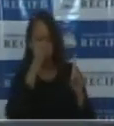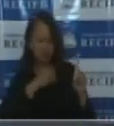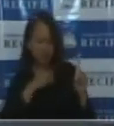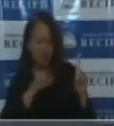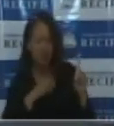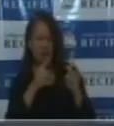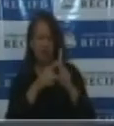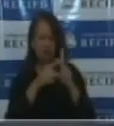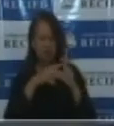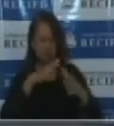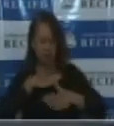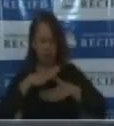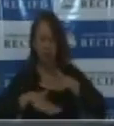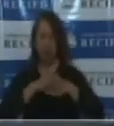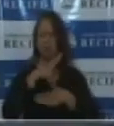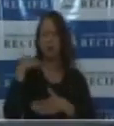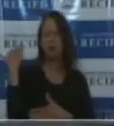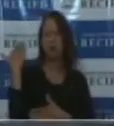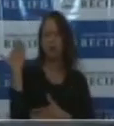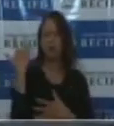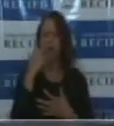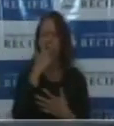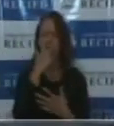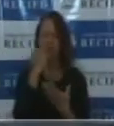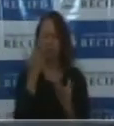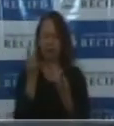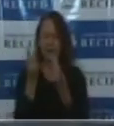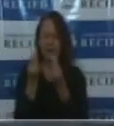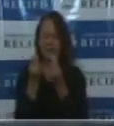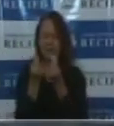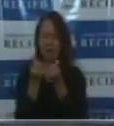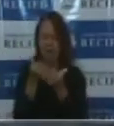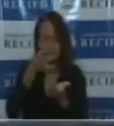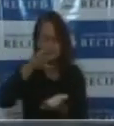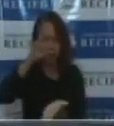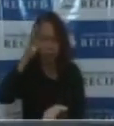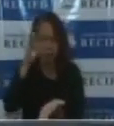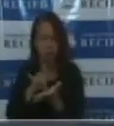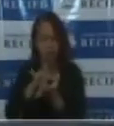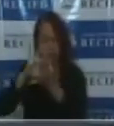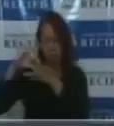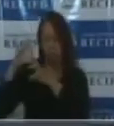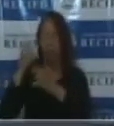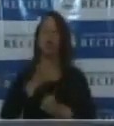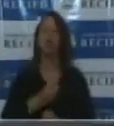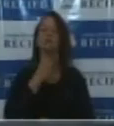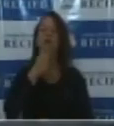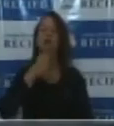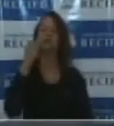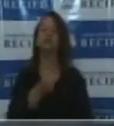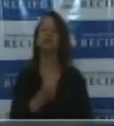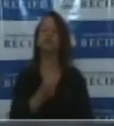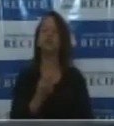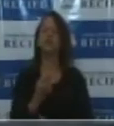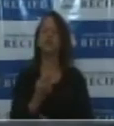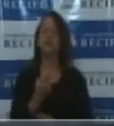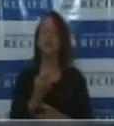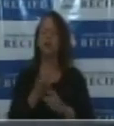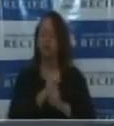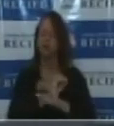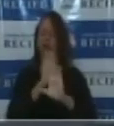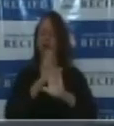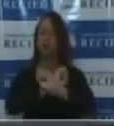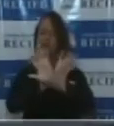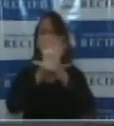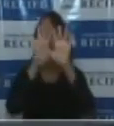mortos no exercício de pura afirmação do poder masculino. Como